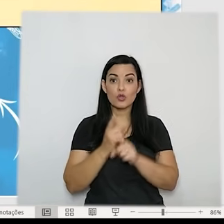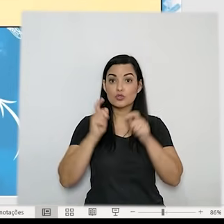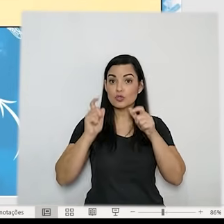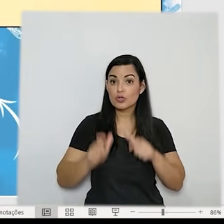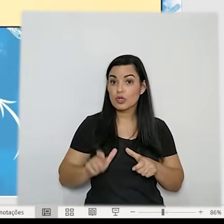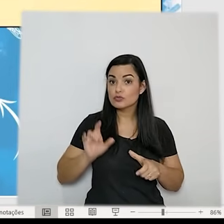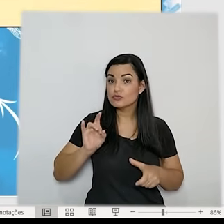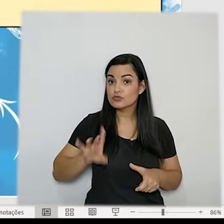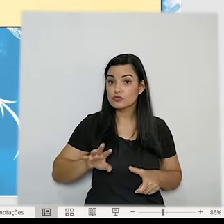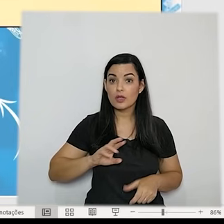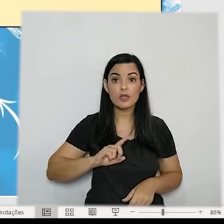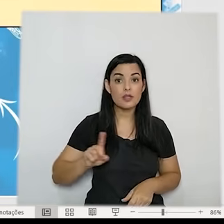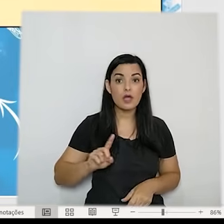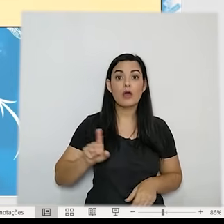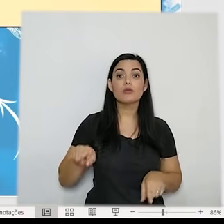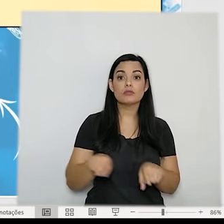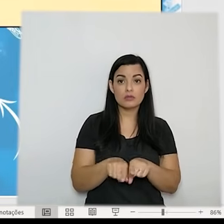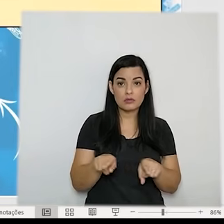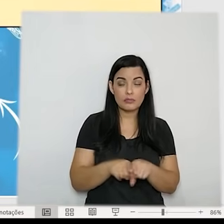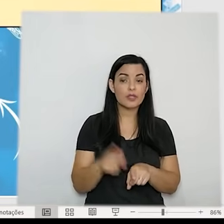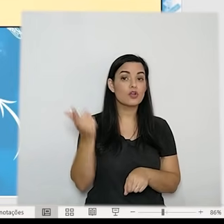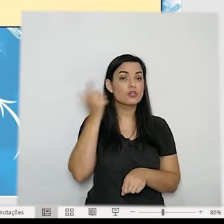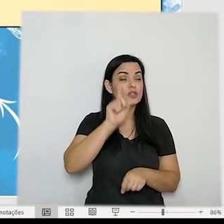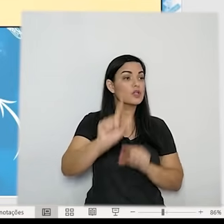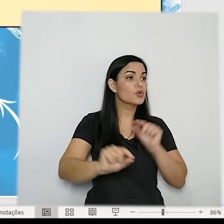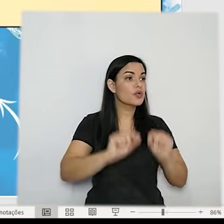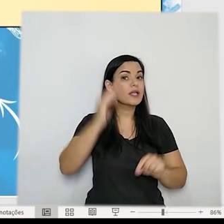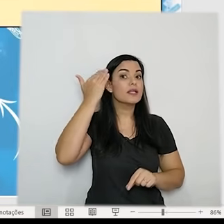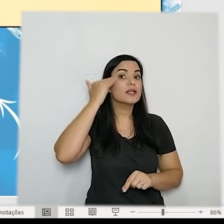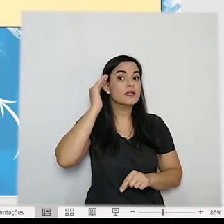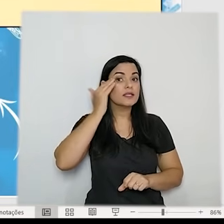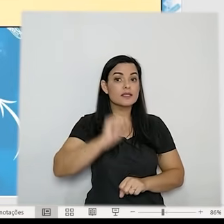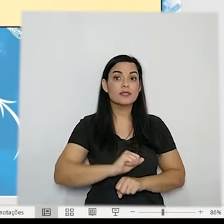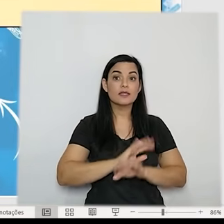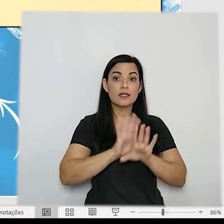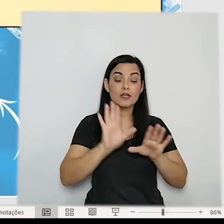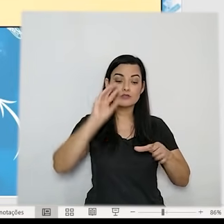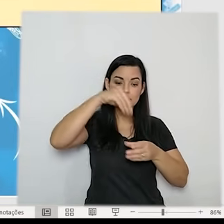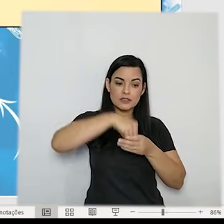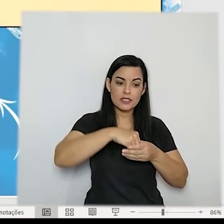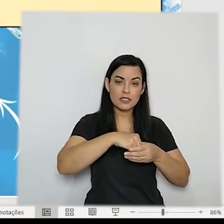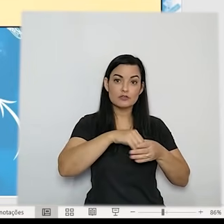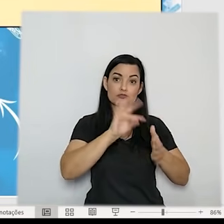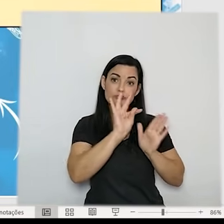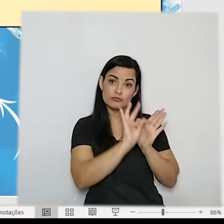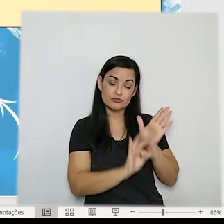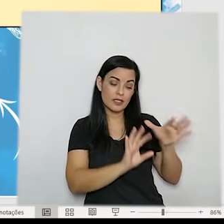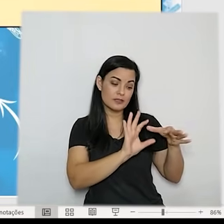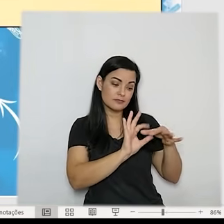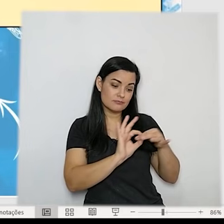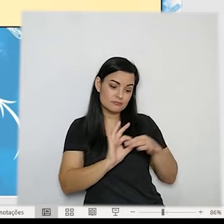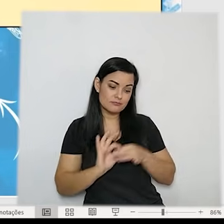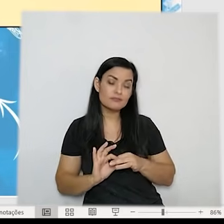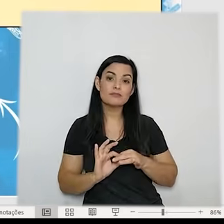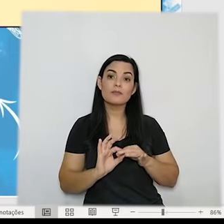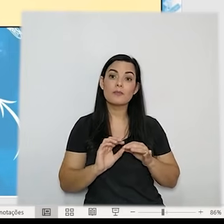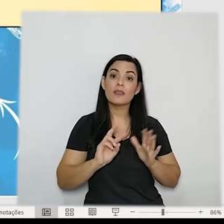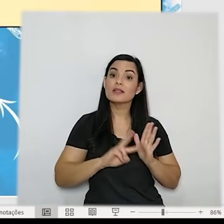adjetivos, nós conseguimos compreender, dentro da construção textual, o que eles de